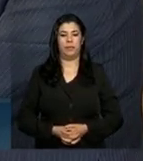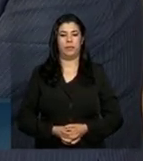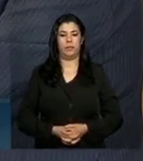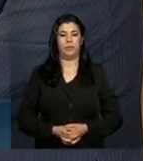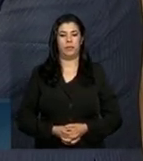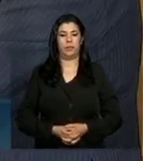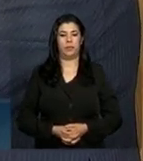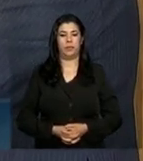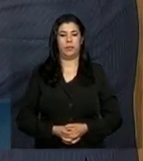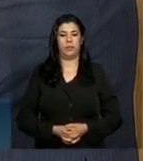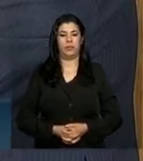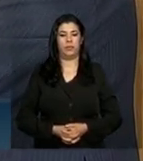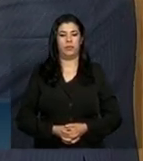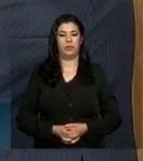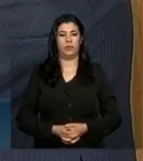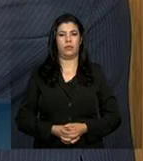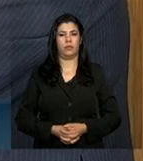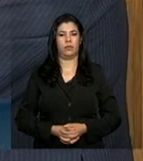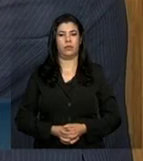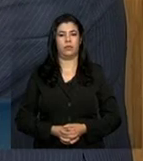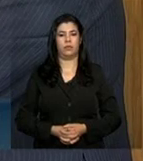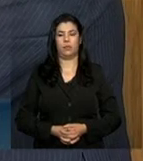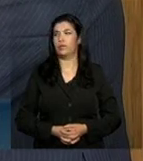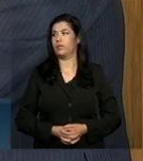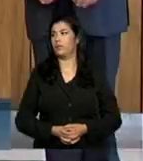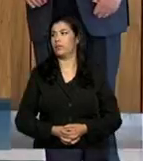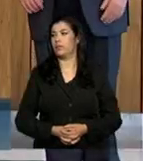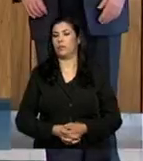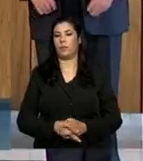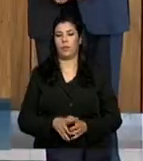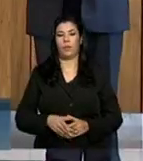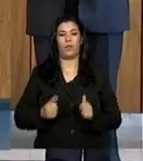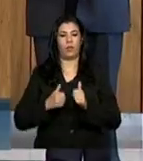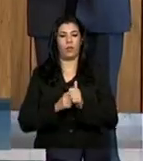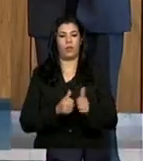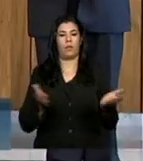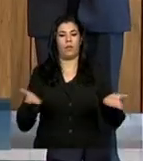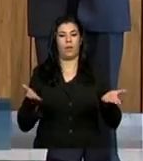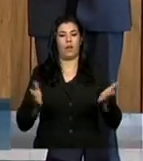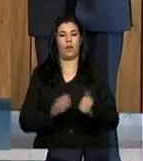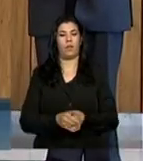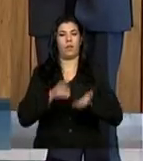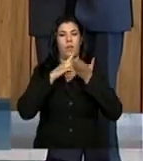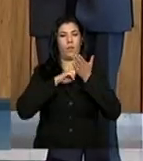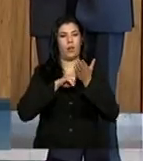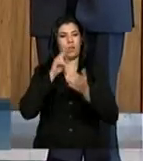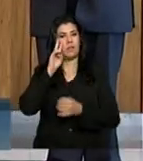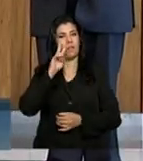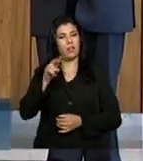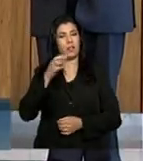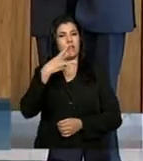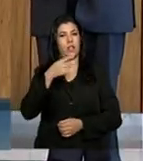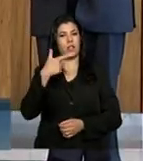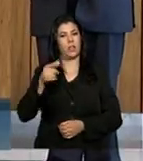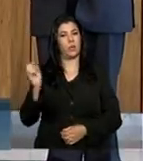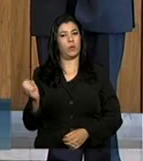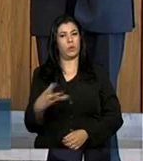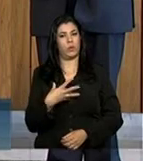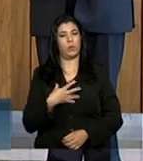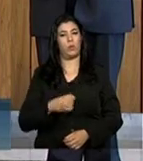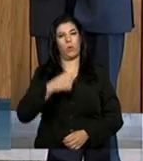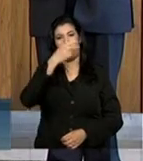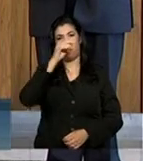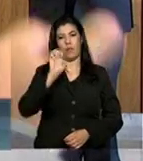Você acompanha, então, a cerimônia de entrega de cartas credenciais à presidenta Dilma Rousseff. São 32 novos